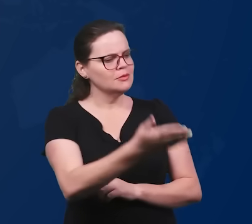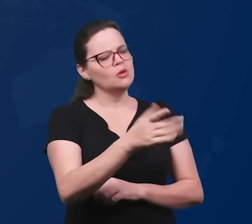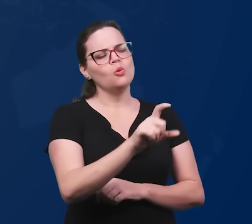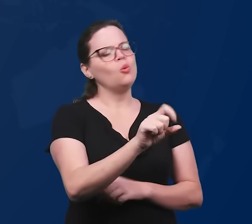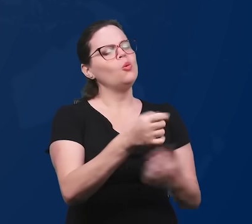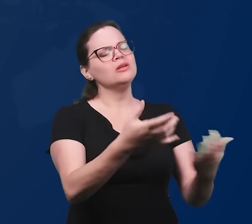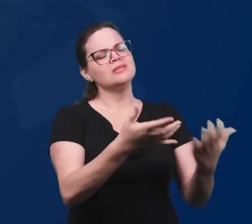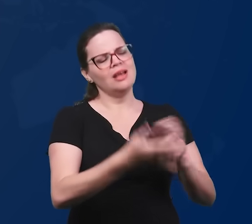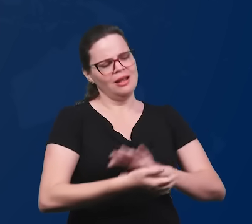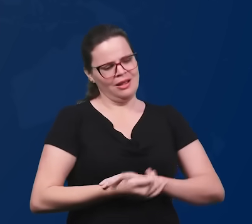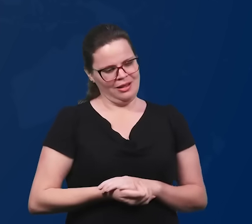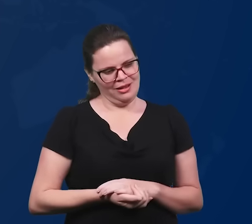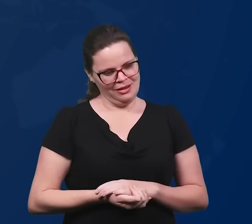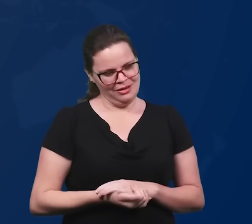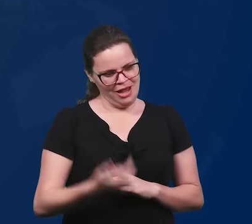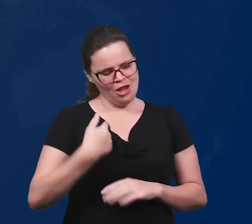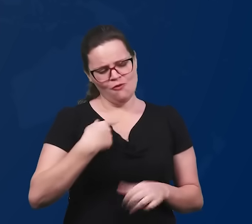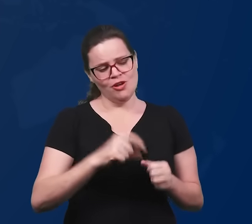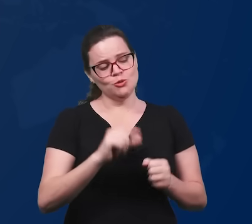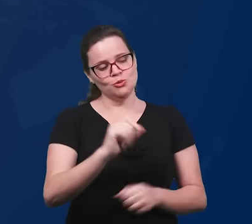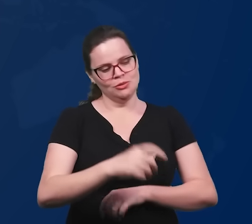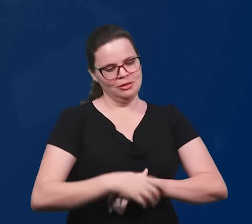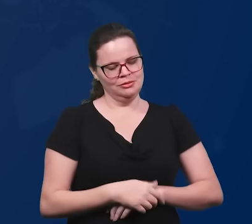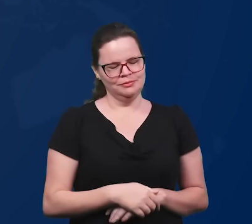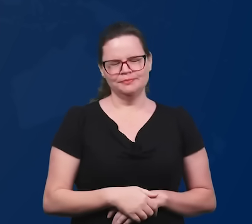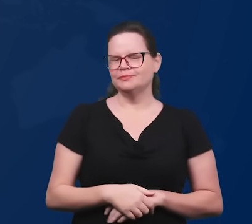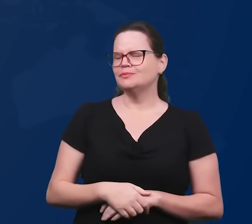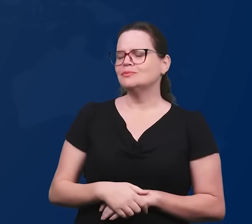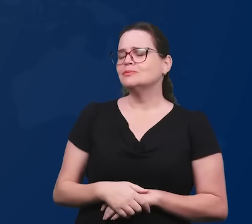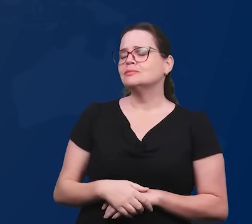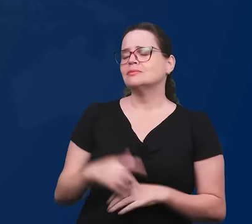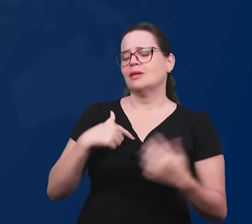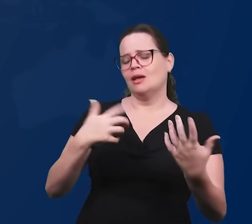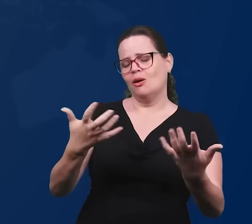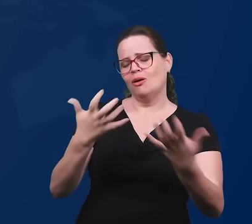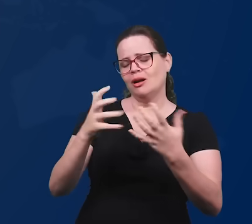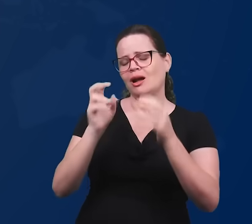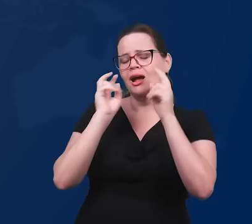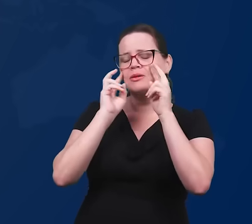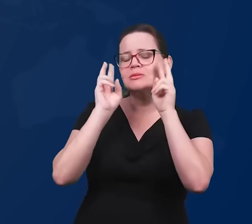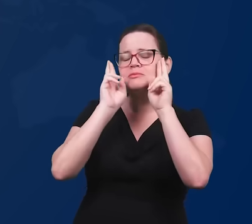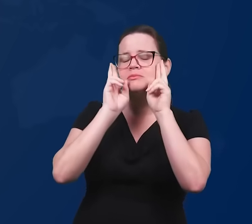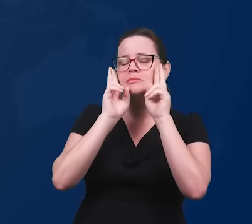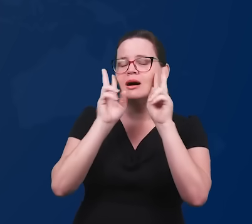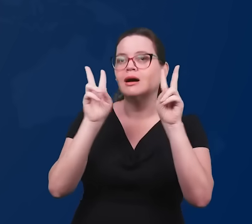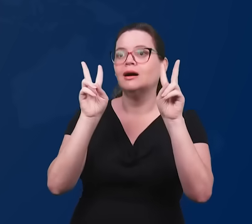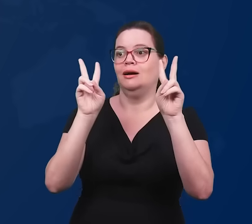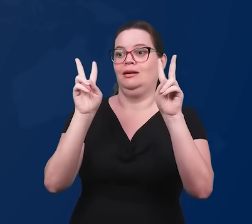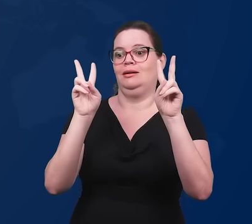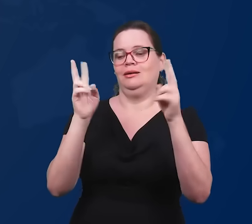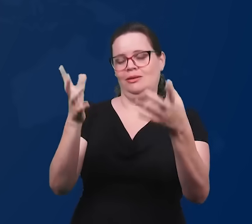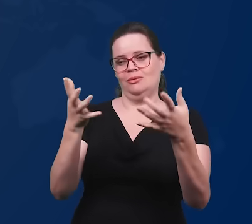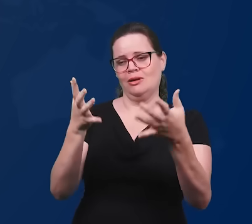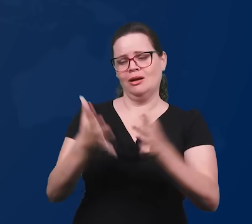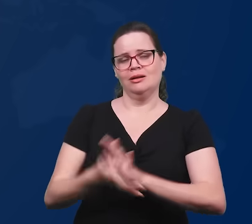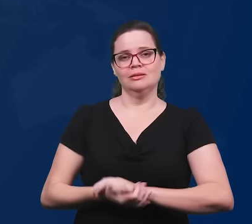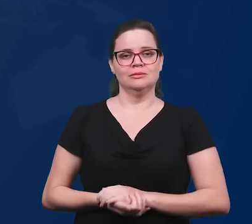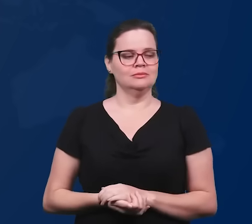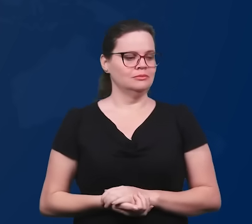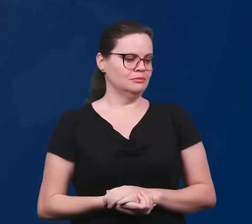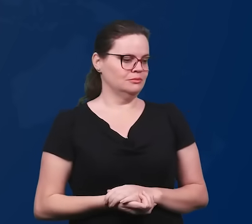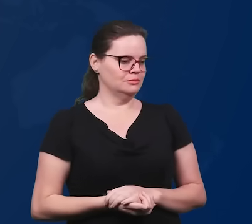disse-lhe: Que queres que eu te faça? E o cego lhe disse: Mestre, que eu tenha